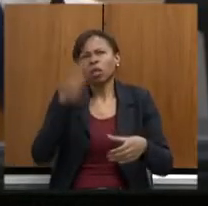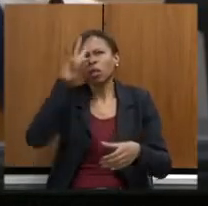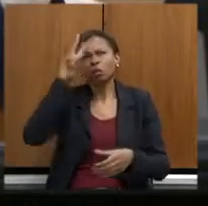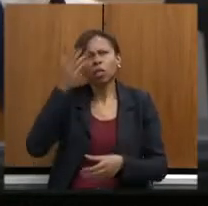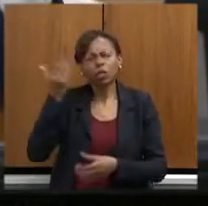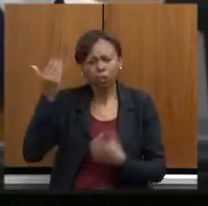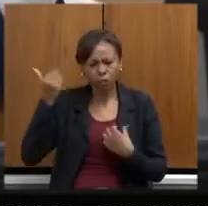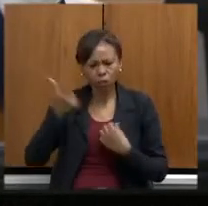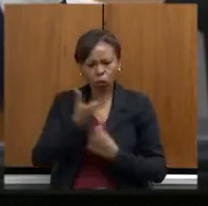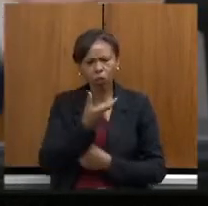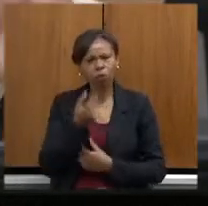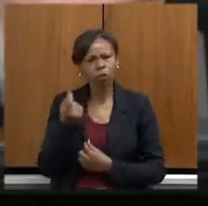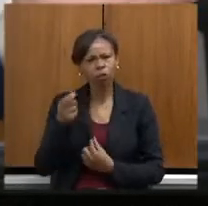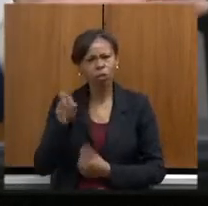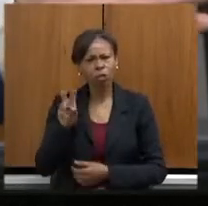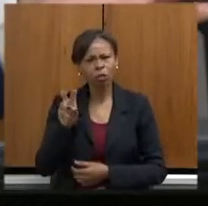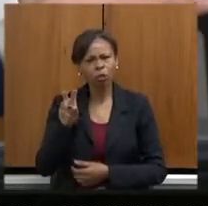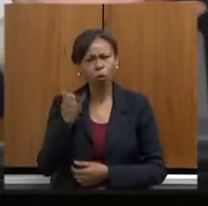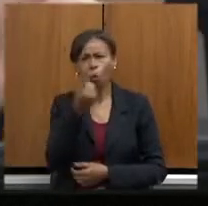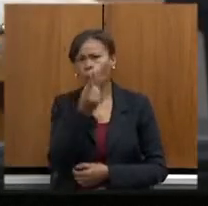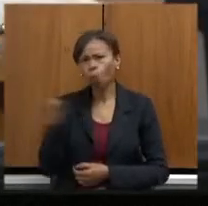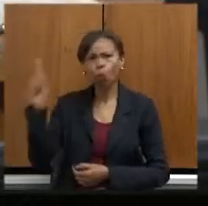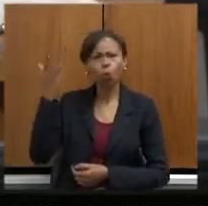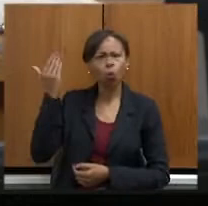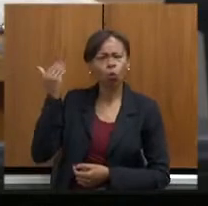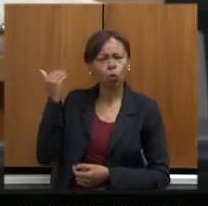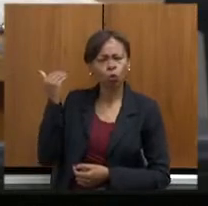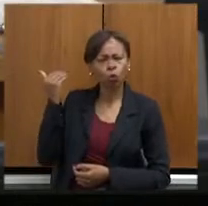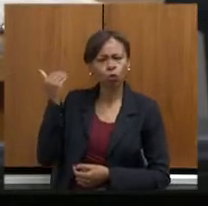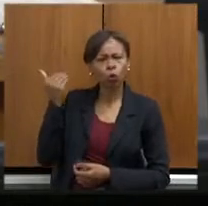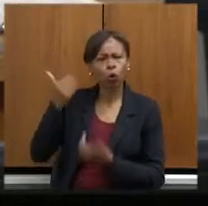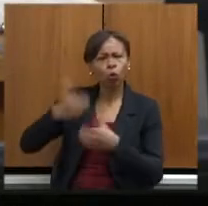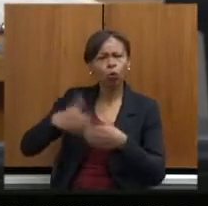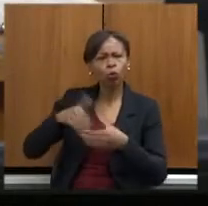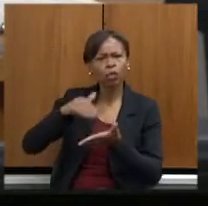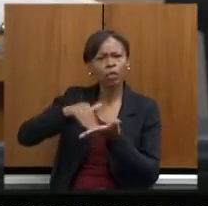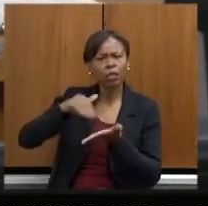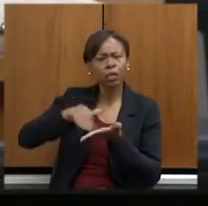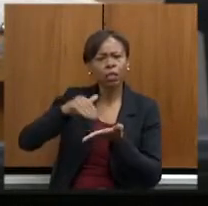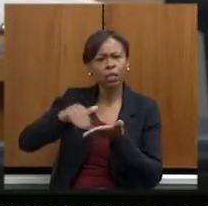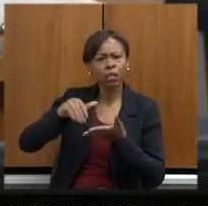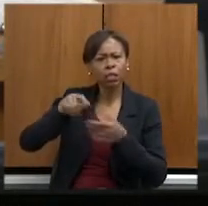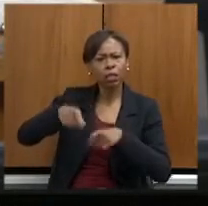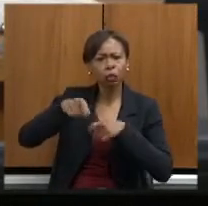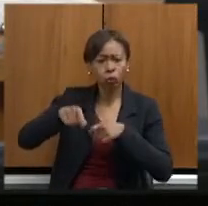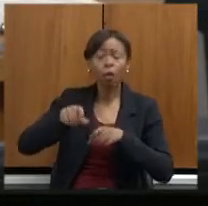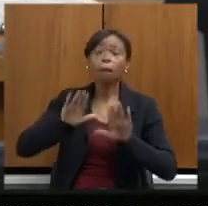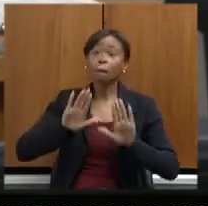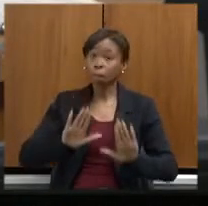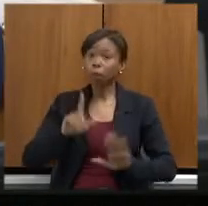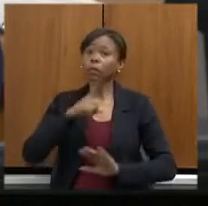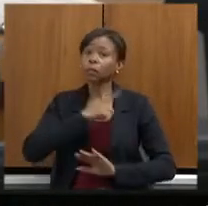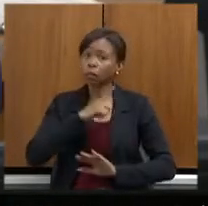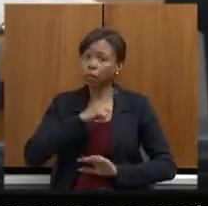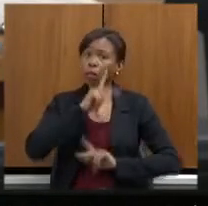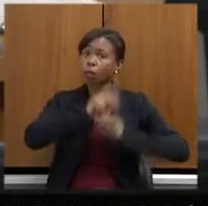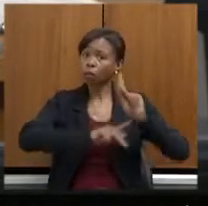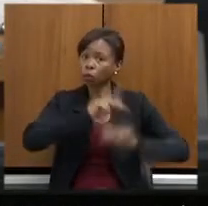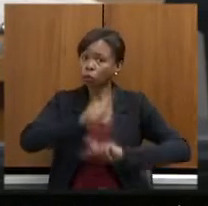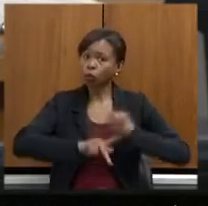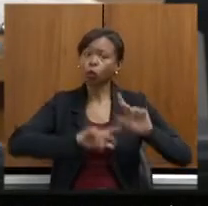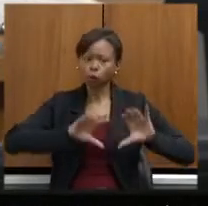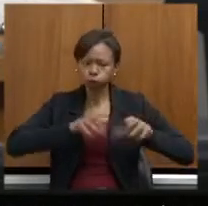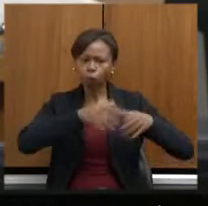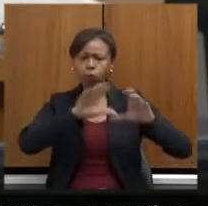direito s2005 né Vanessa que foi o último concurso da Secretaria da Agricultura mas nós temos gente lá na ponte e as parcerias